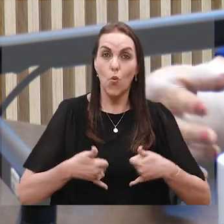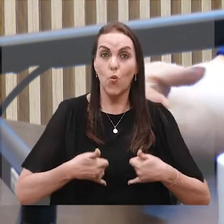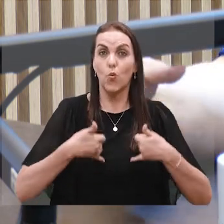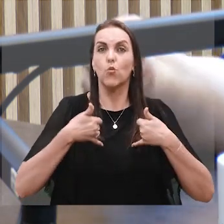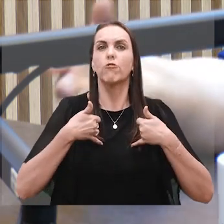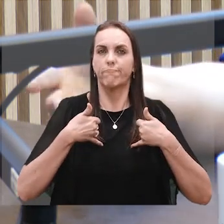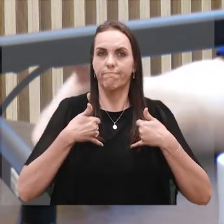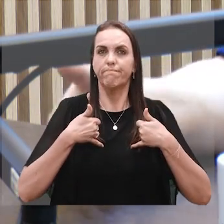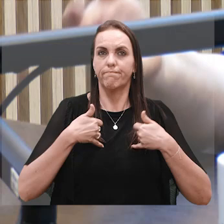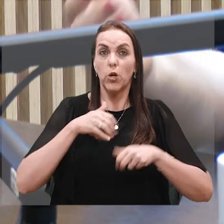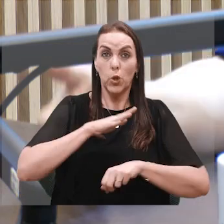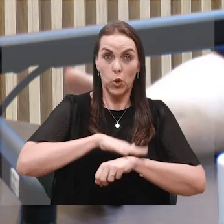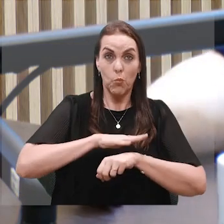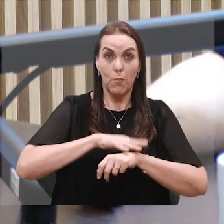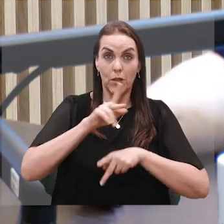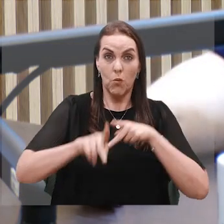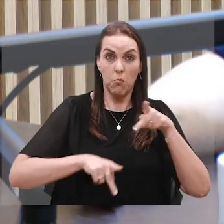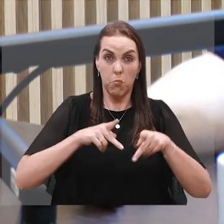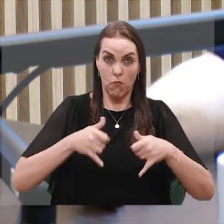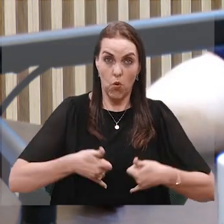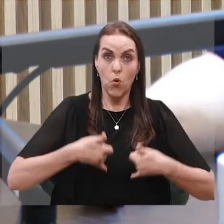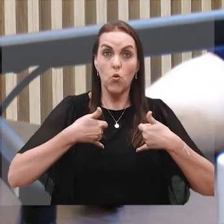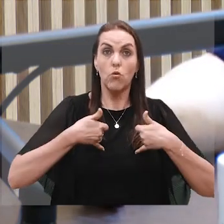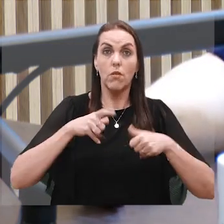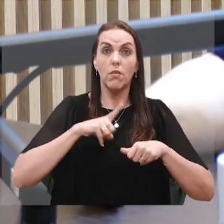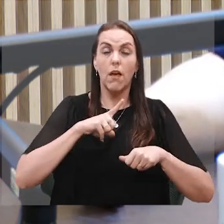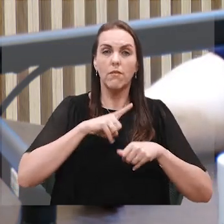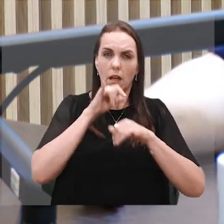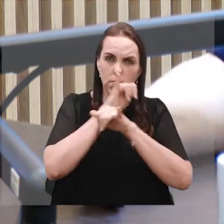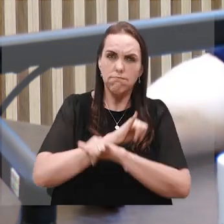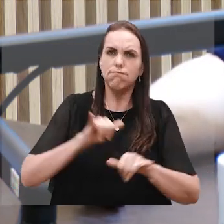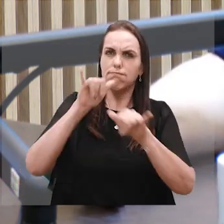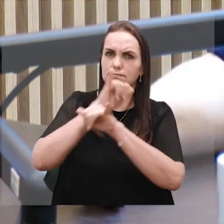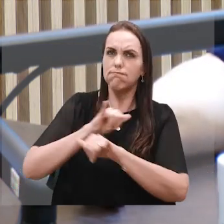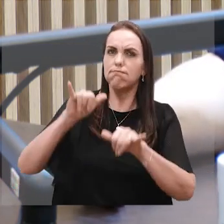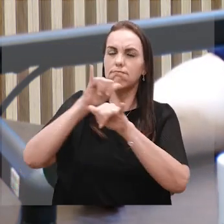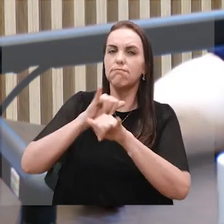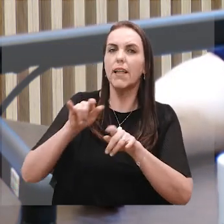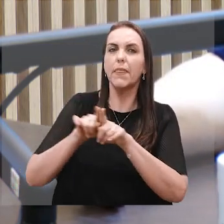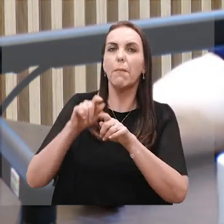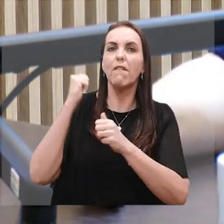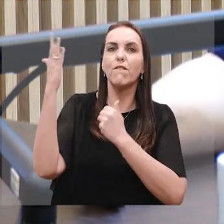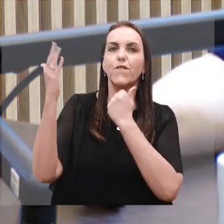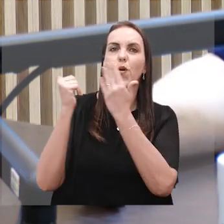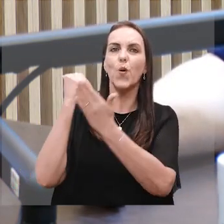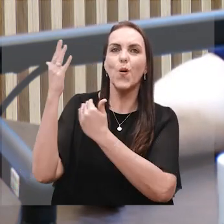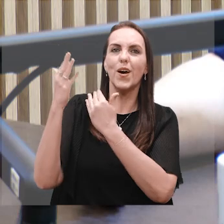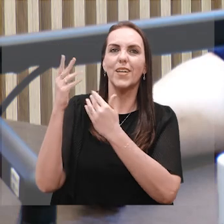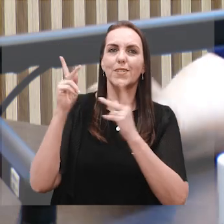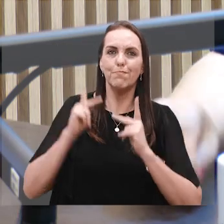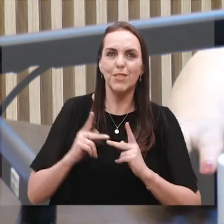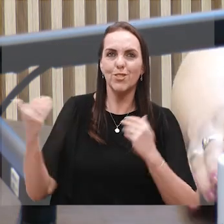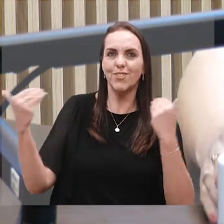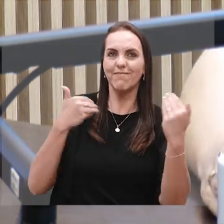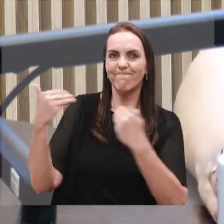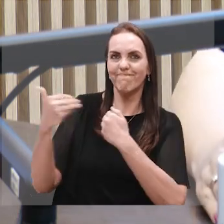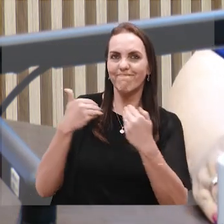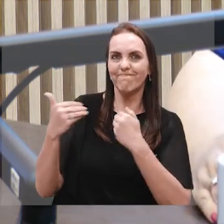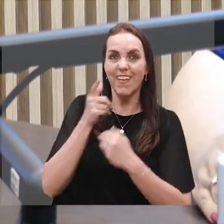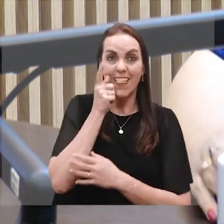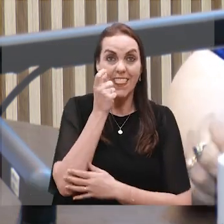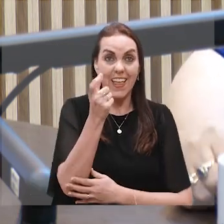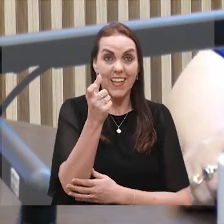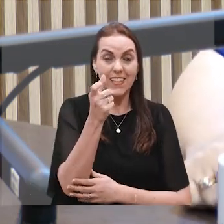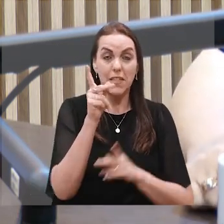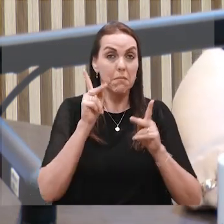Se o nosso povo se orgulha daquilo que tem, ele mesmo faz a propaganda para os de fora. Então, acho que é a primeira coisa. Porque